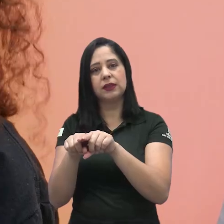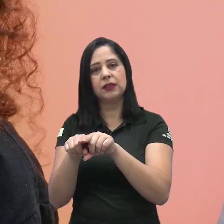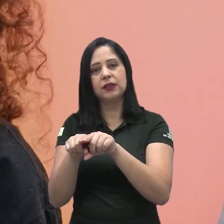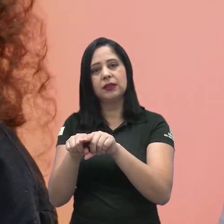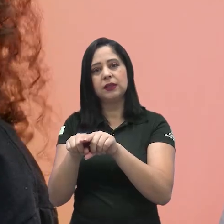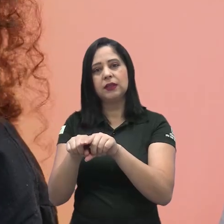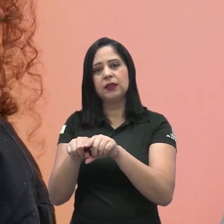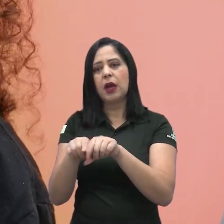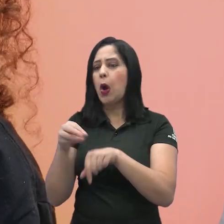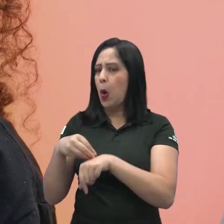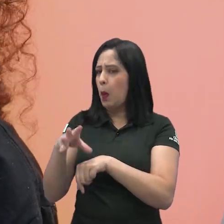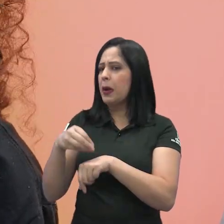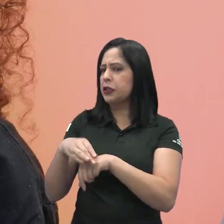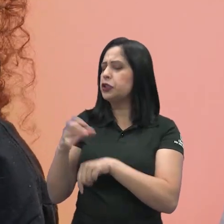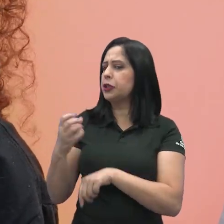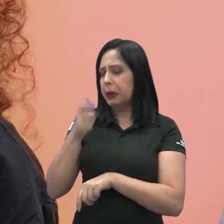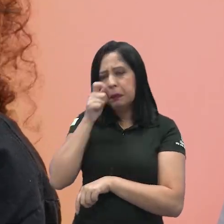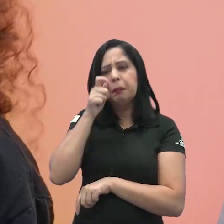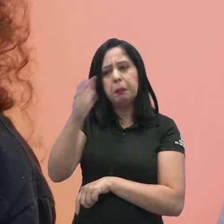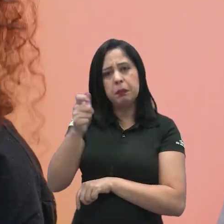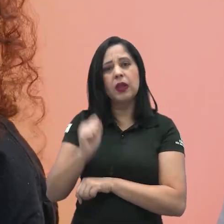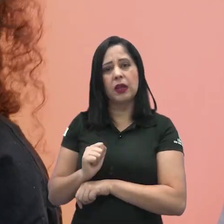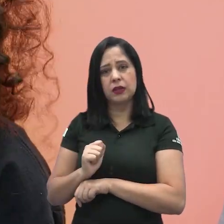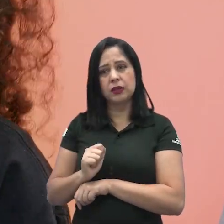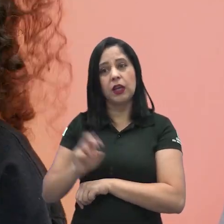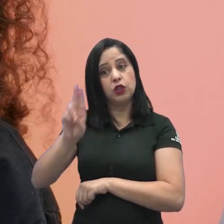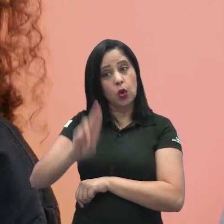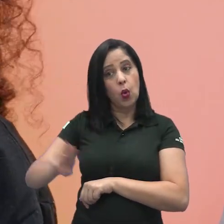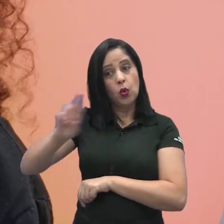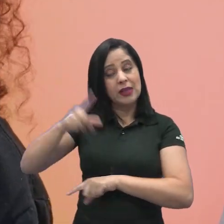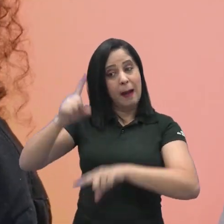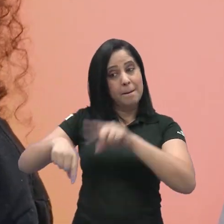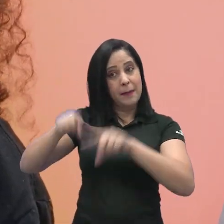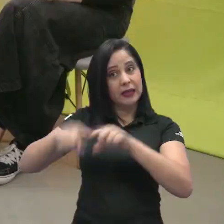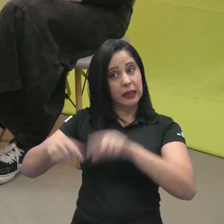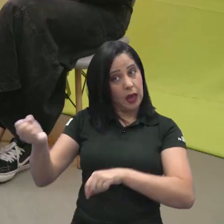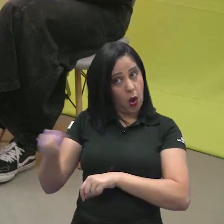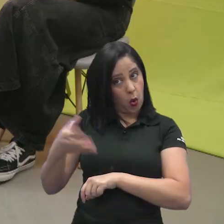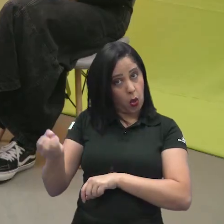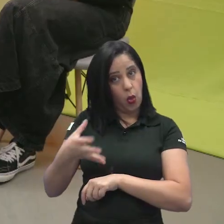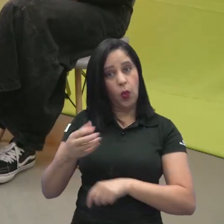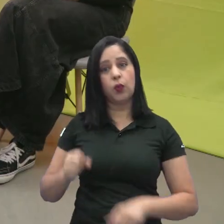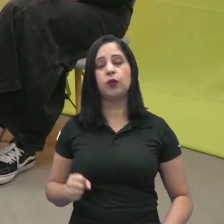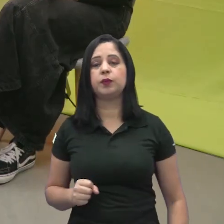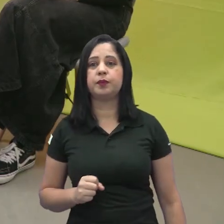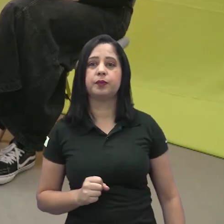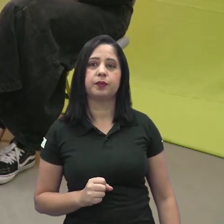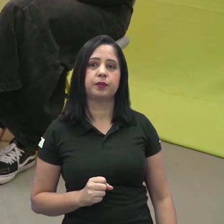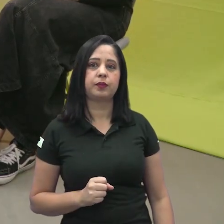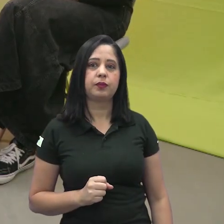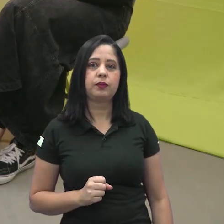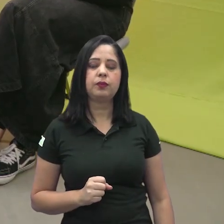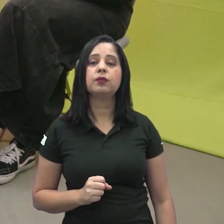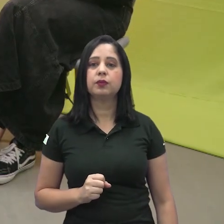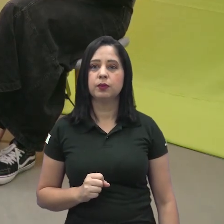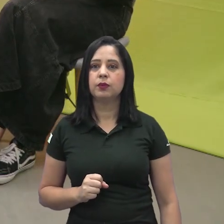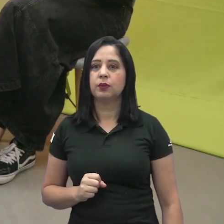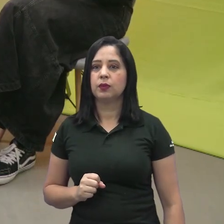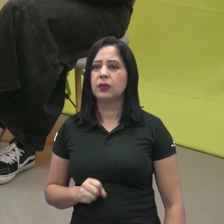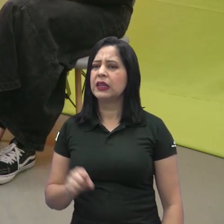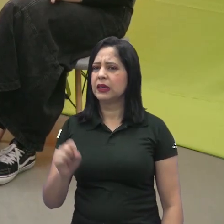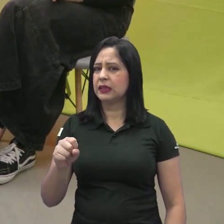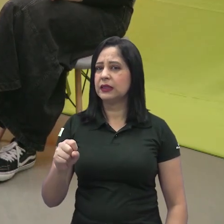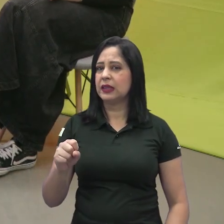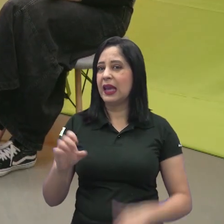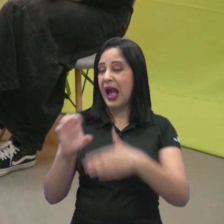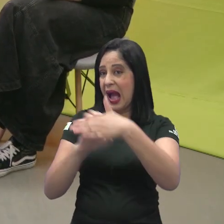seria uma sugestão interessante para as marcas, para que elas possam reutilizar tecidos que já existem. E até as grandes marcas que produzem